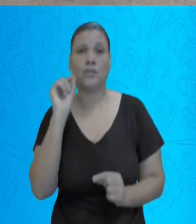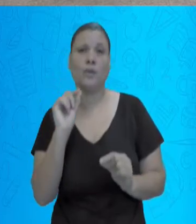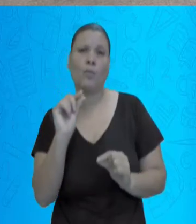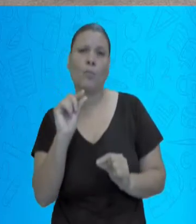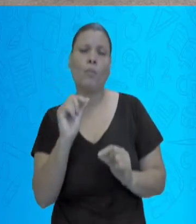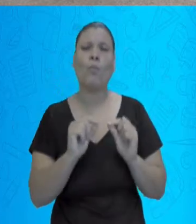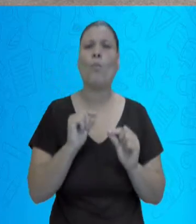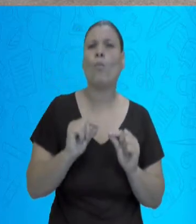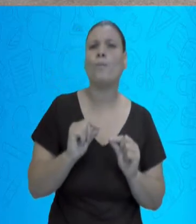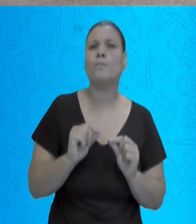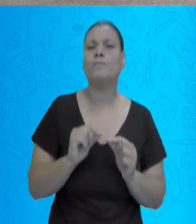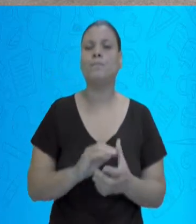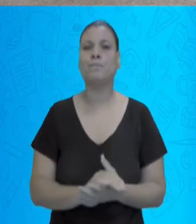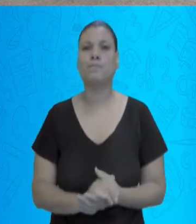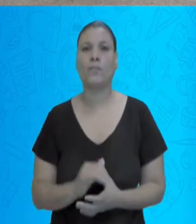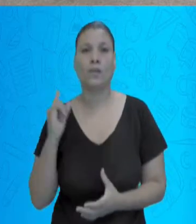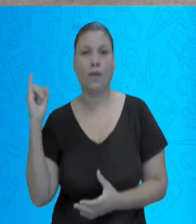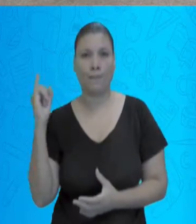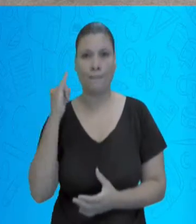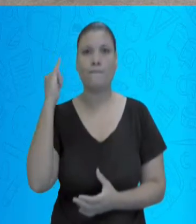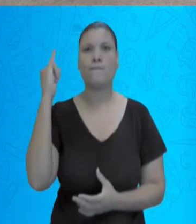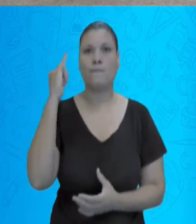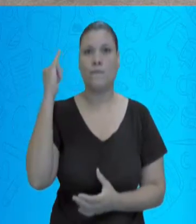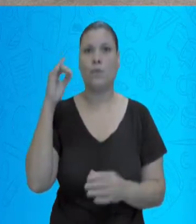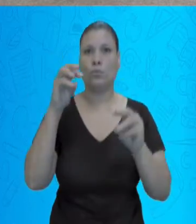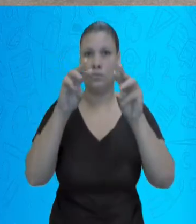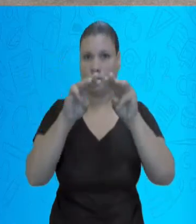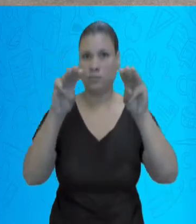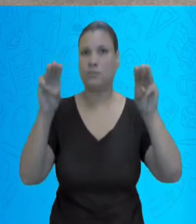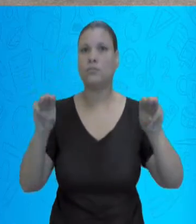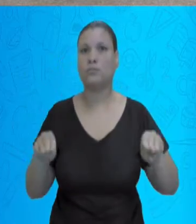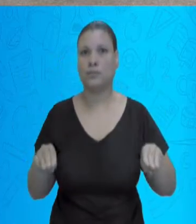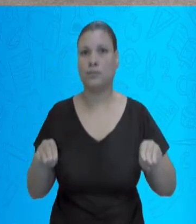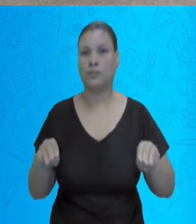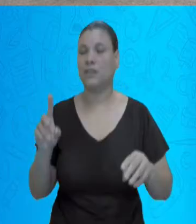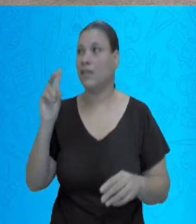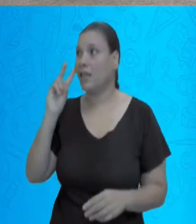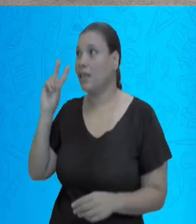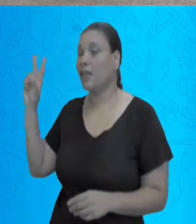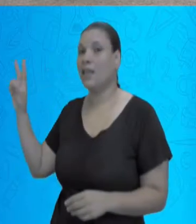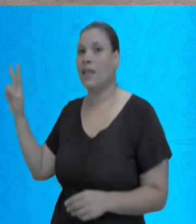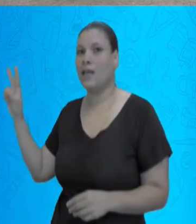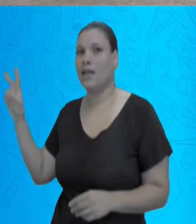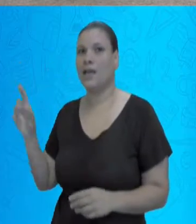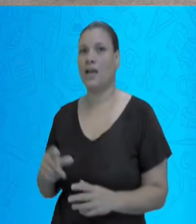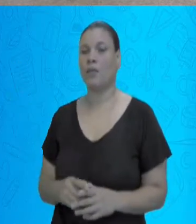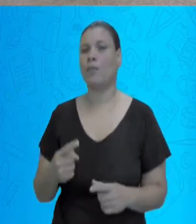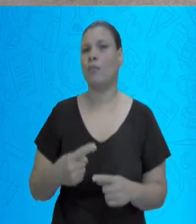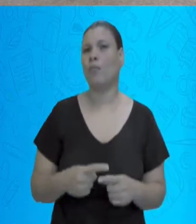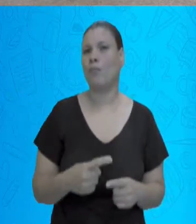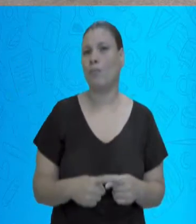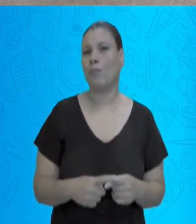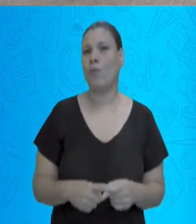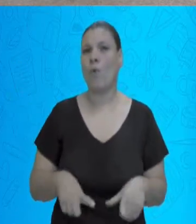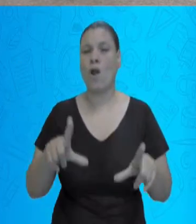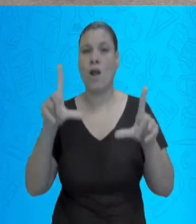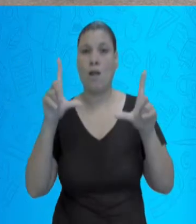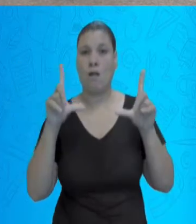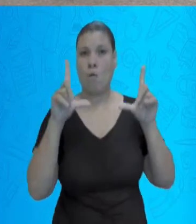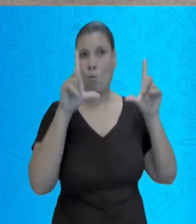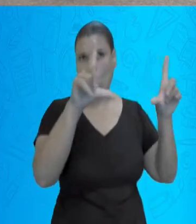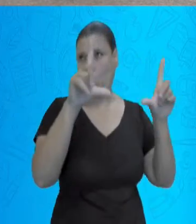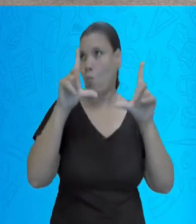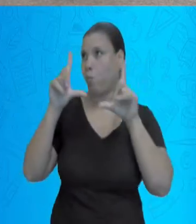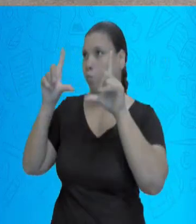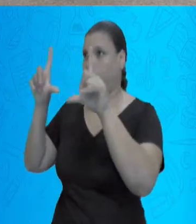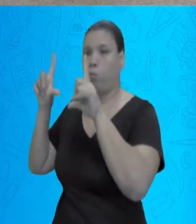que nele hoje tem a exposição do quadro Mona Lisa, do pintor Leonardo da Vinci, um